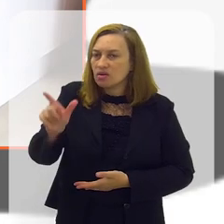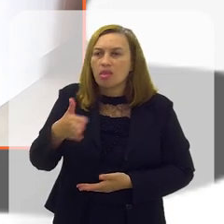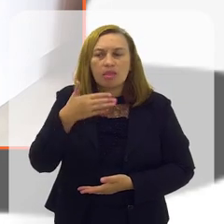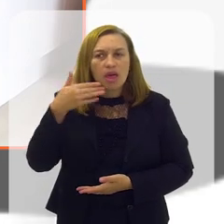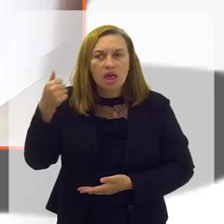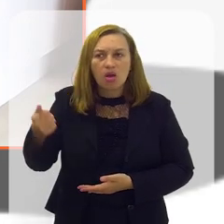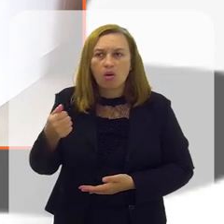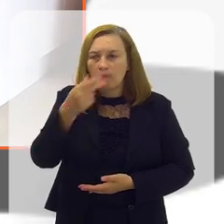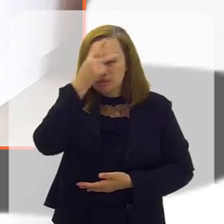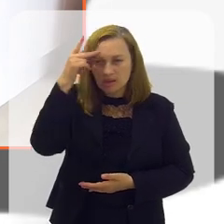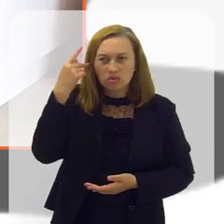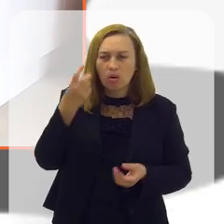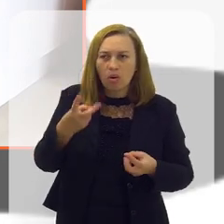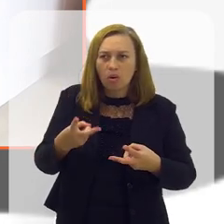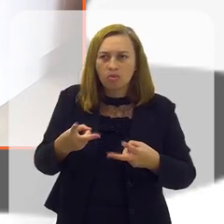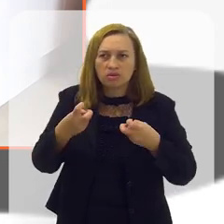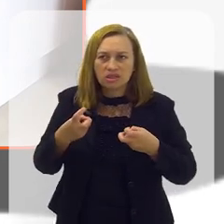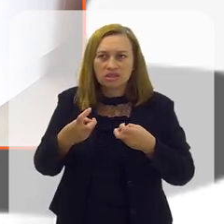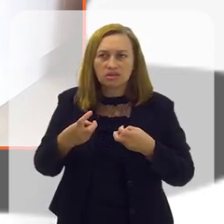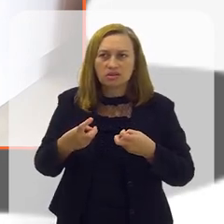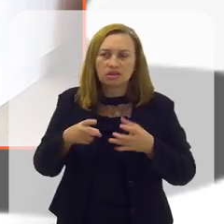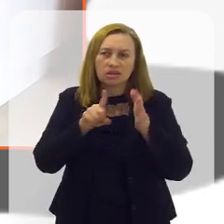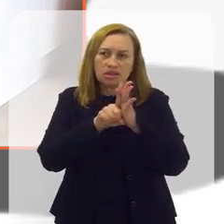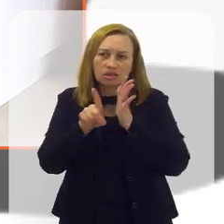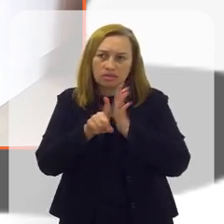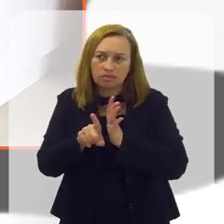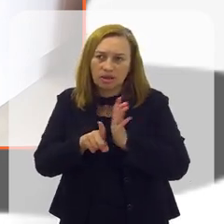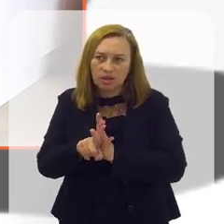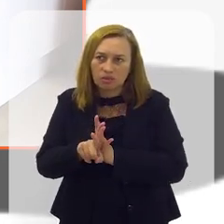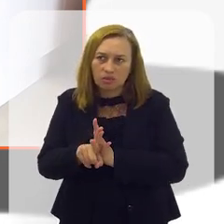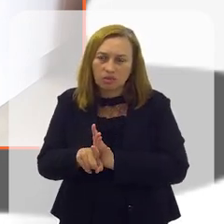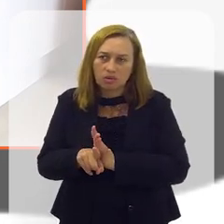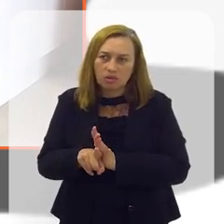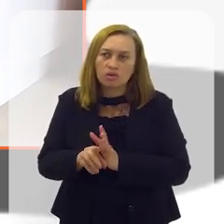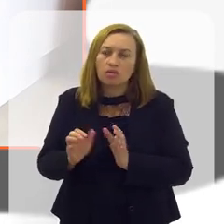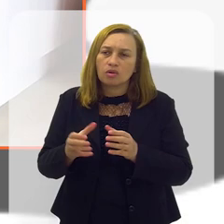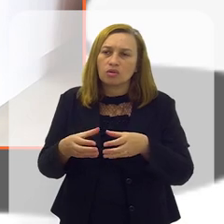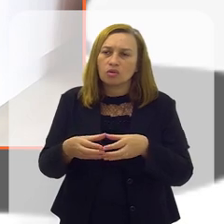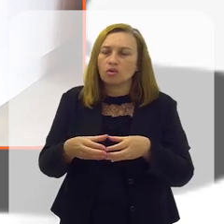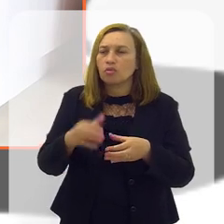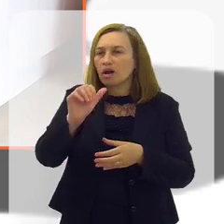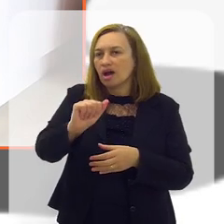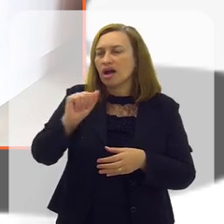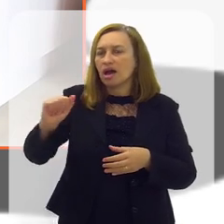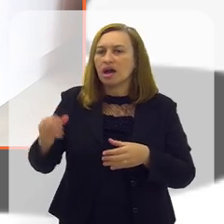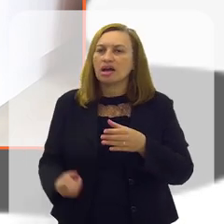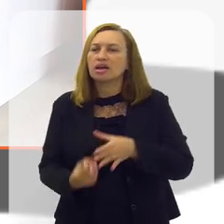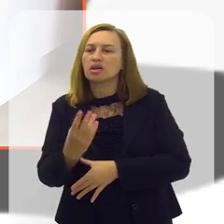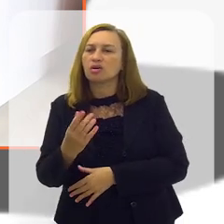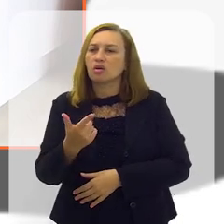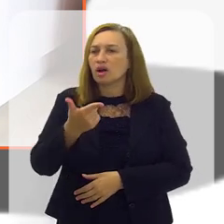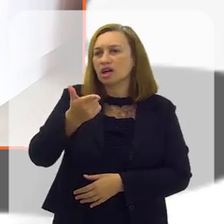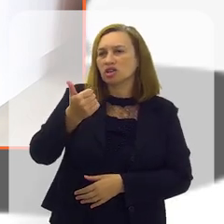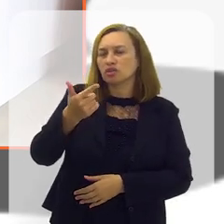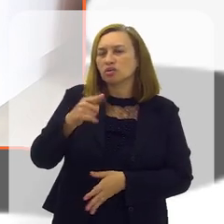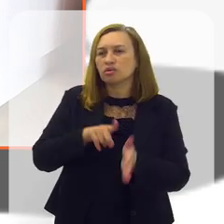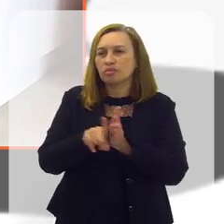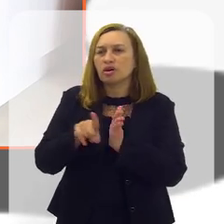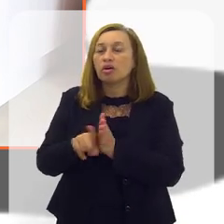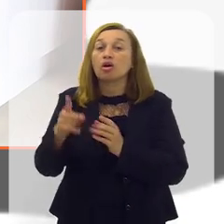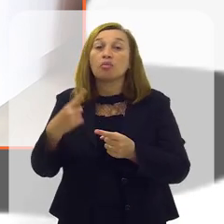vai ser a melhor pessoa a identificar através dessas questões, e o AA criou essas